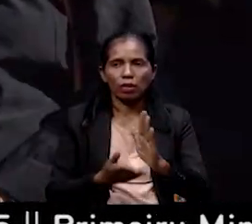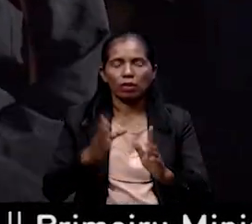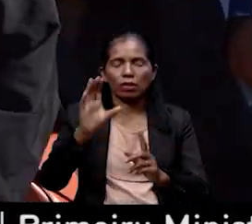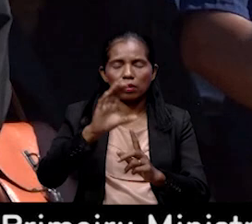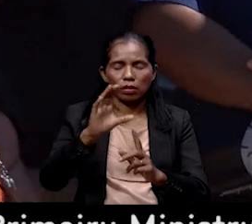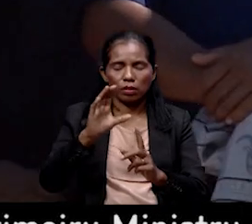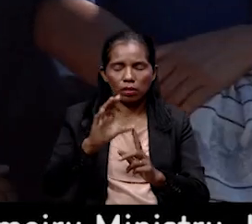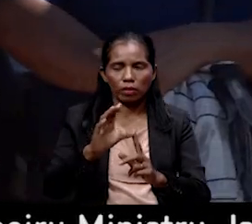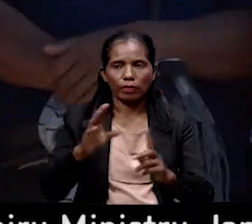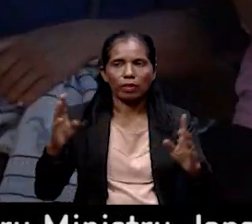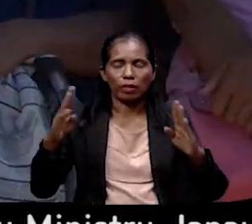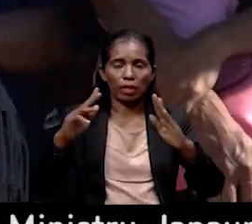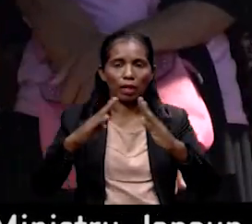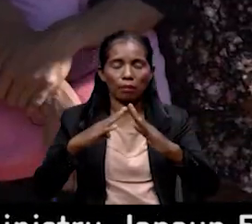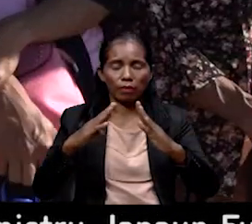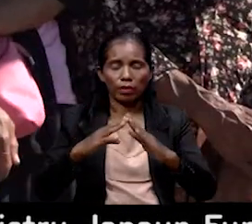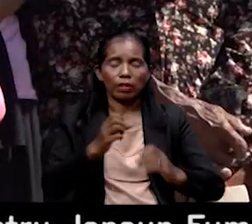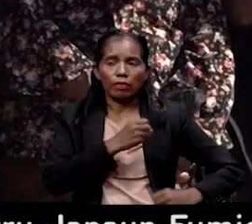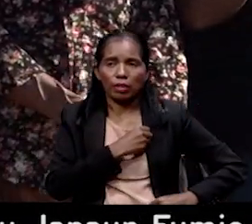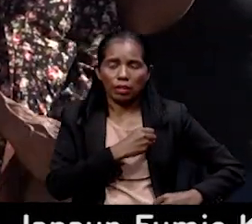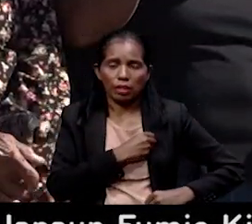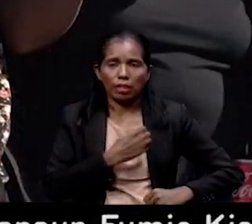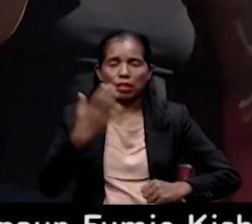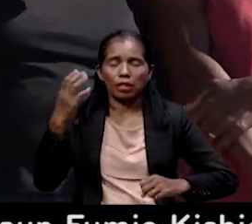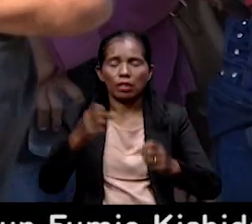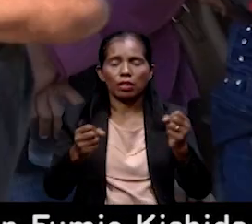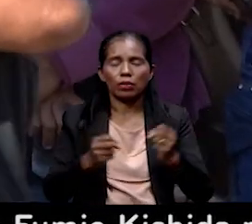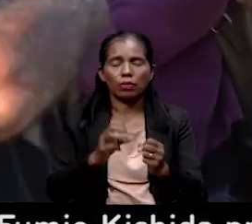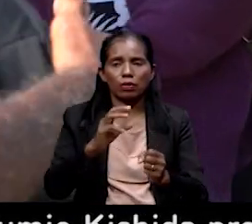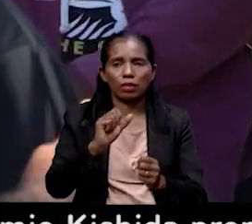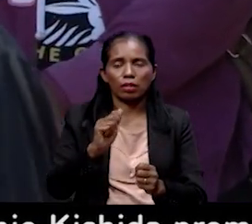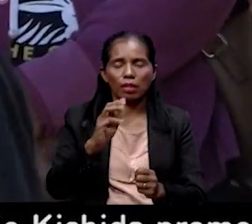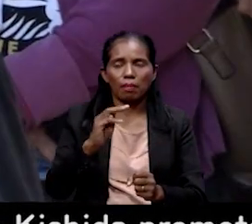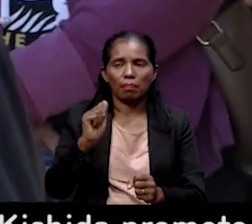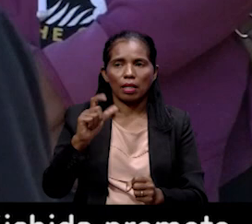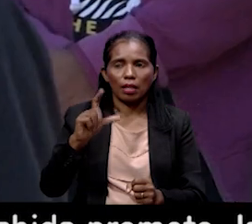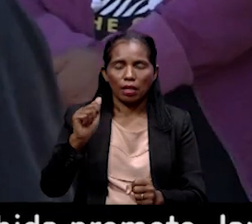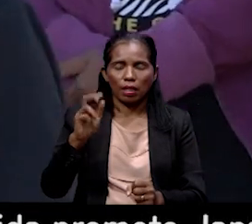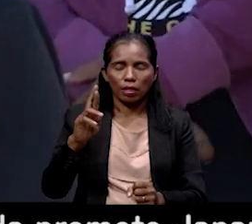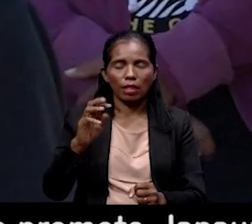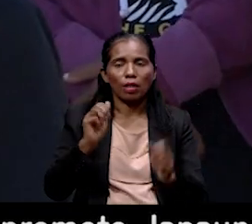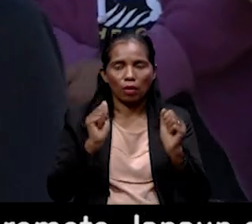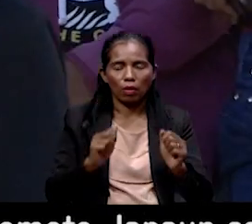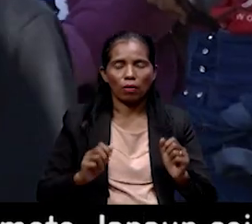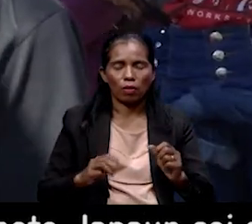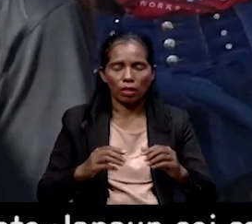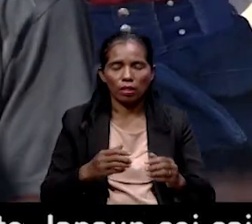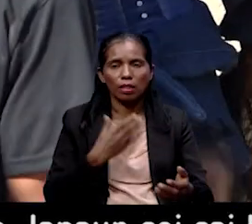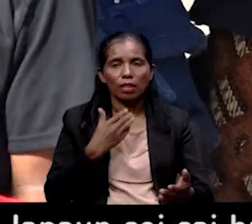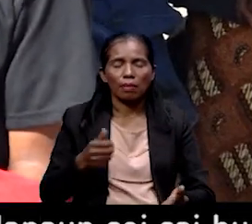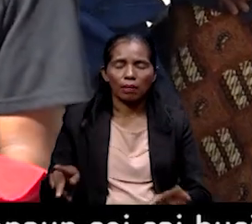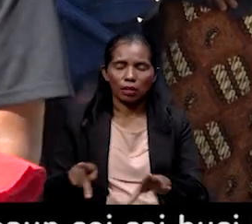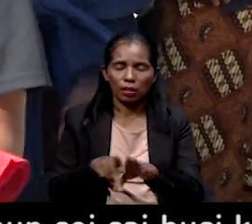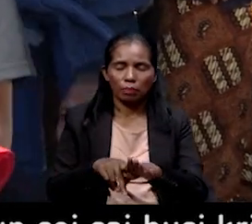seksaun akampamentu Valentil Lekresubu festau suku Samalari Baukau. Ho saudoso ne dedikasaun tomak baluta libertasaun nasional